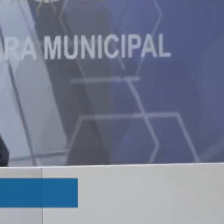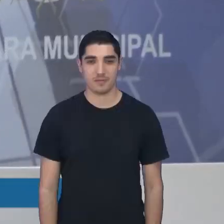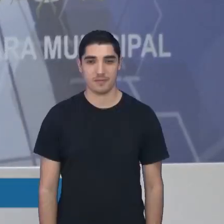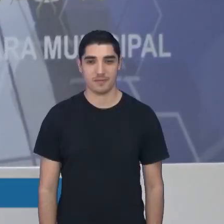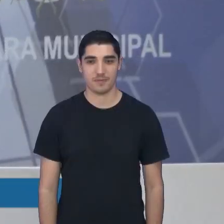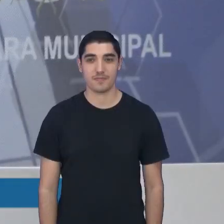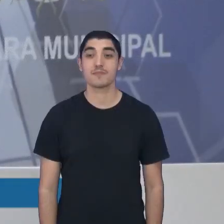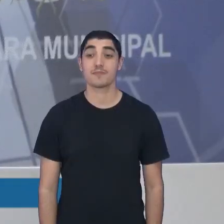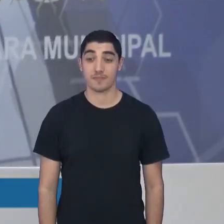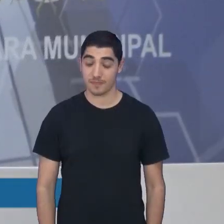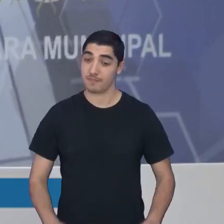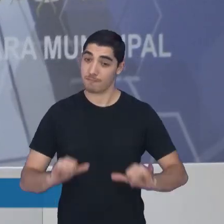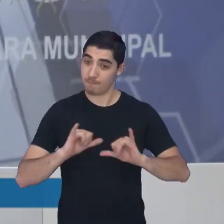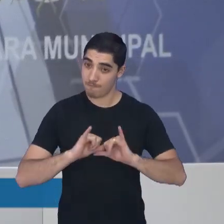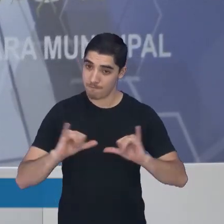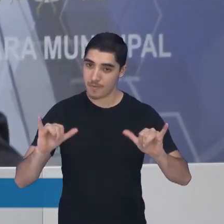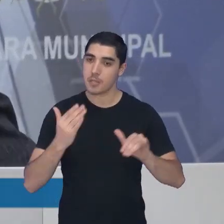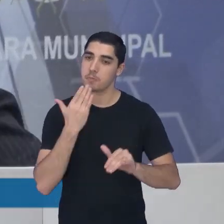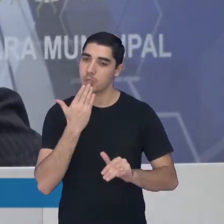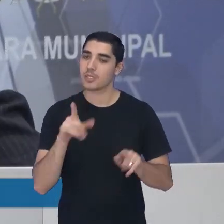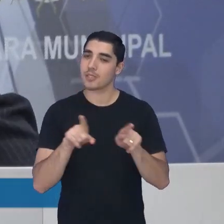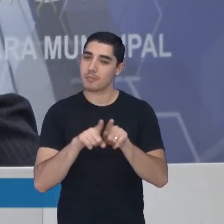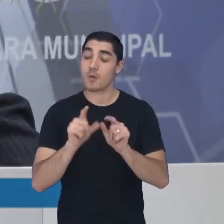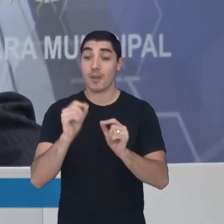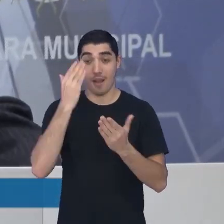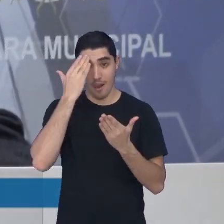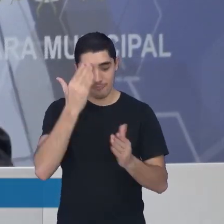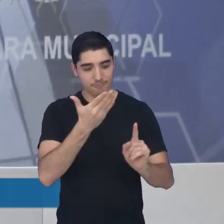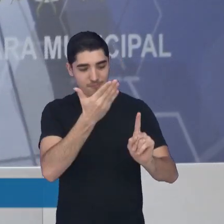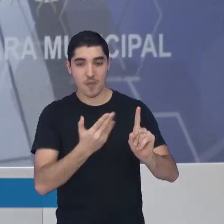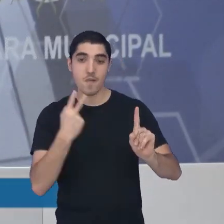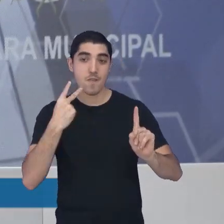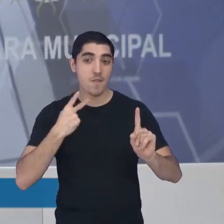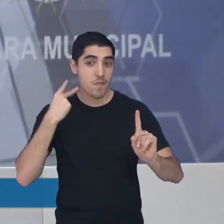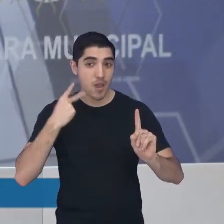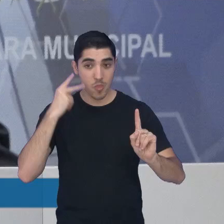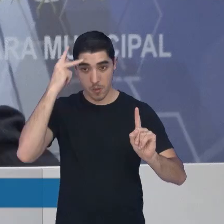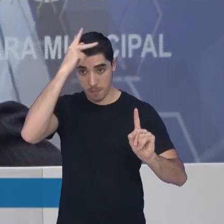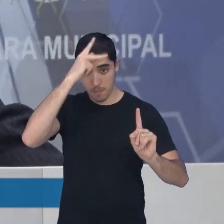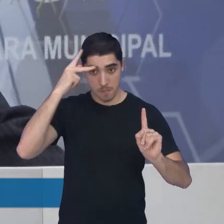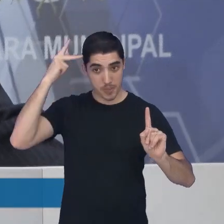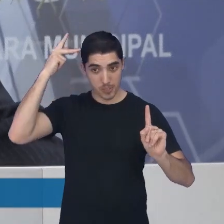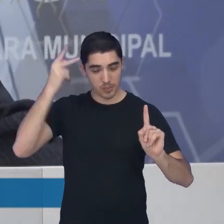Gostaríamos de registrar e agradecer a presença do vereador Fernando Petitti,